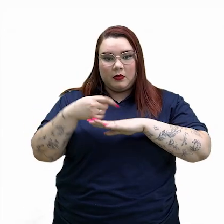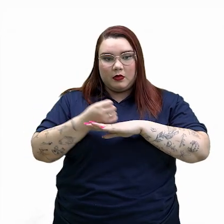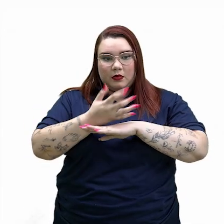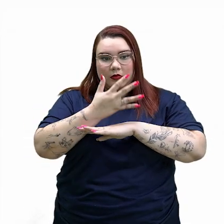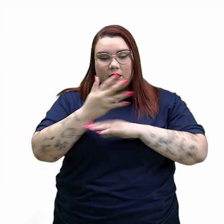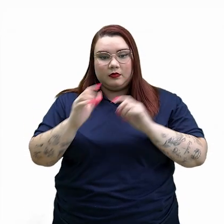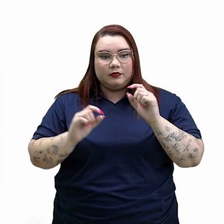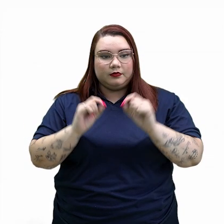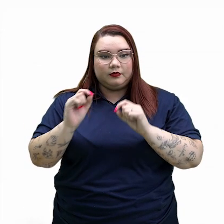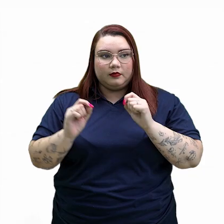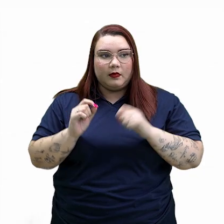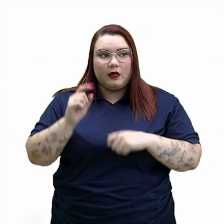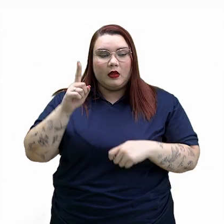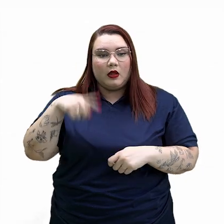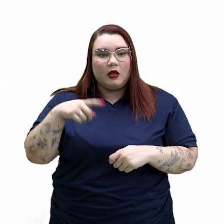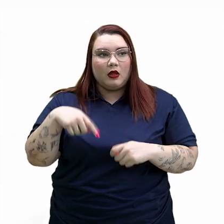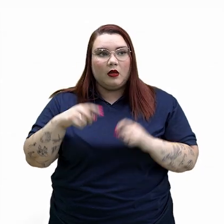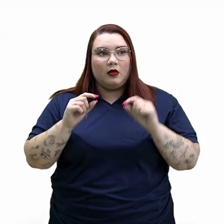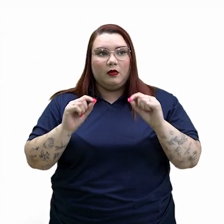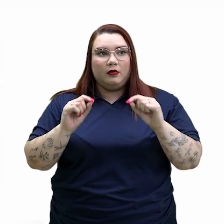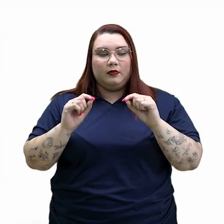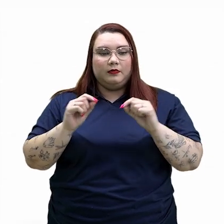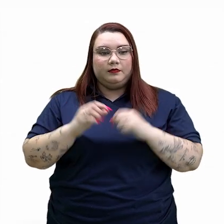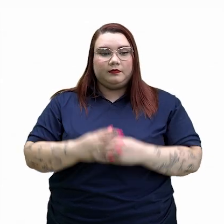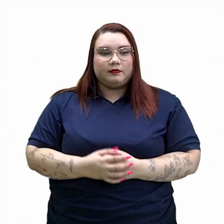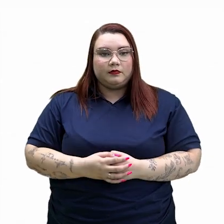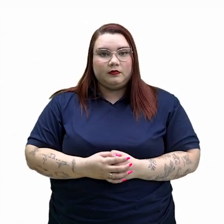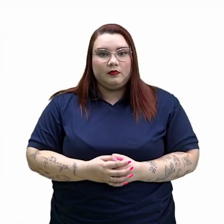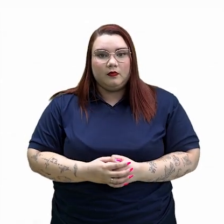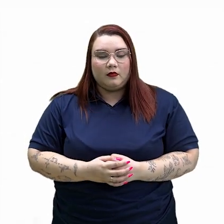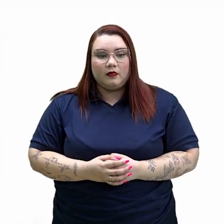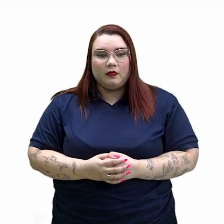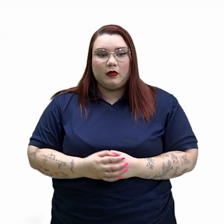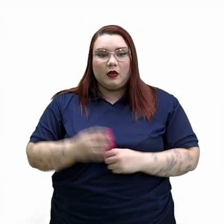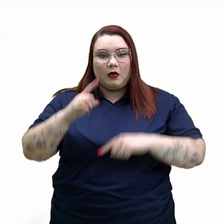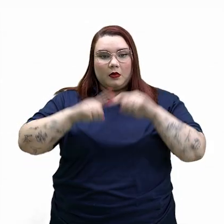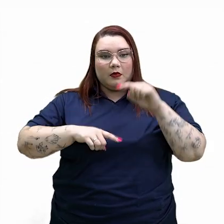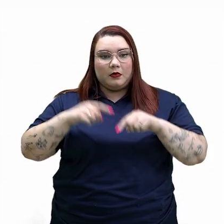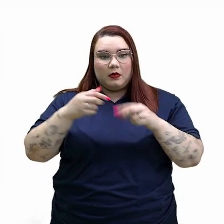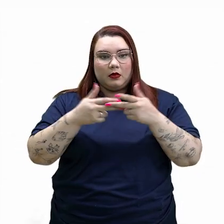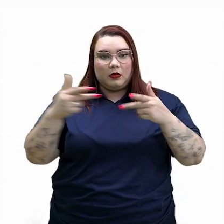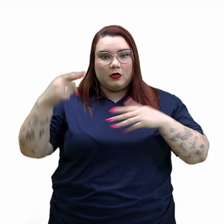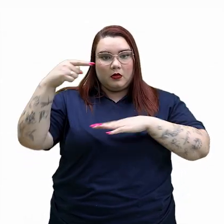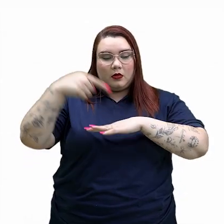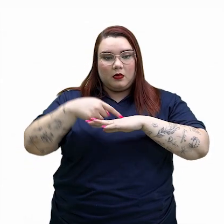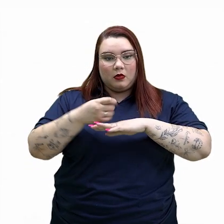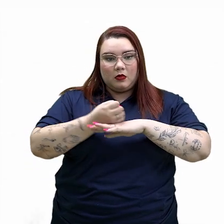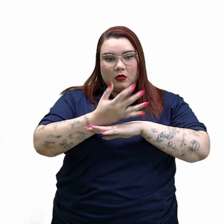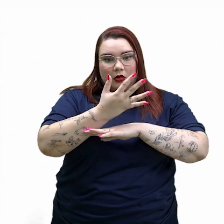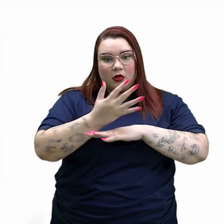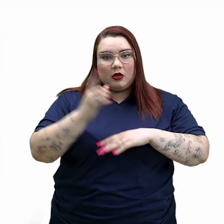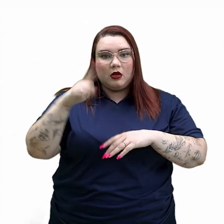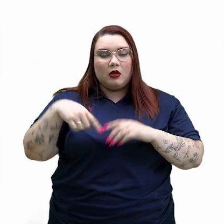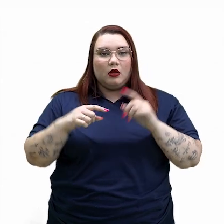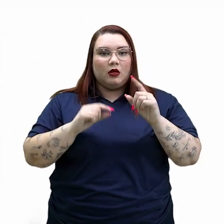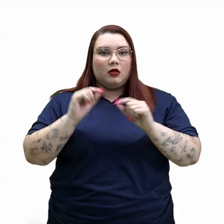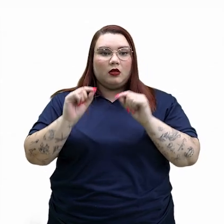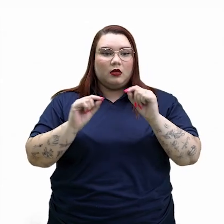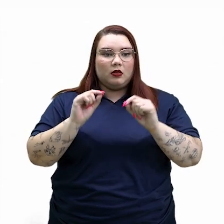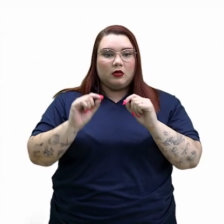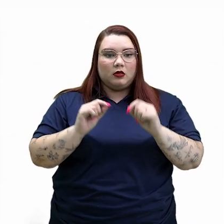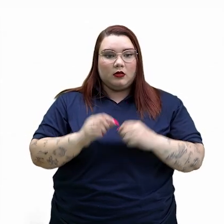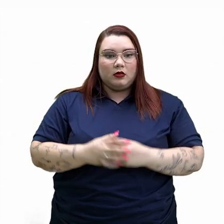Vejam, o que são os instrumentos ópticos? Os instrumentos ópticos nada mais